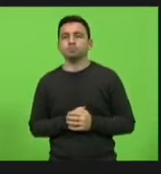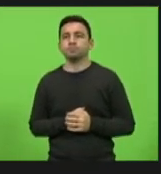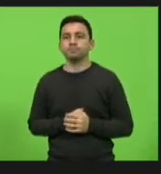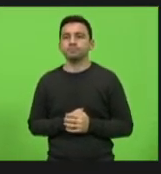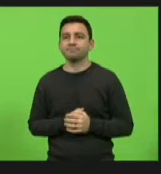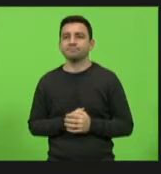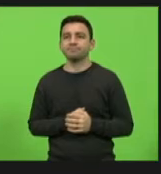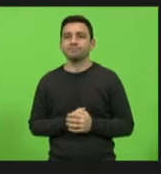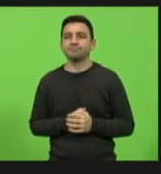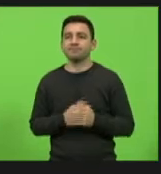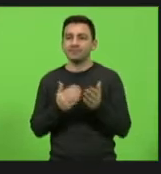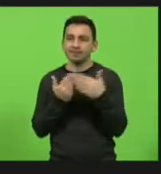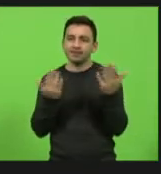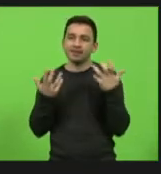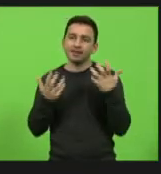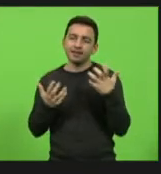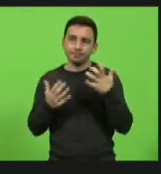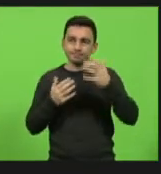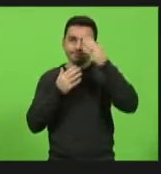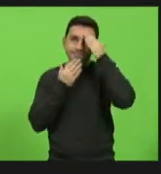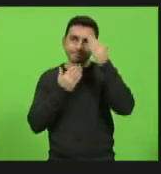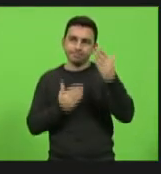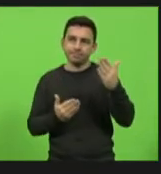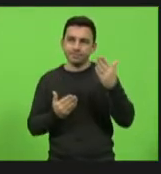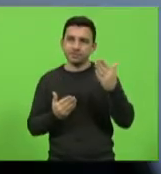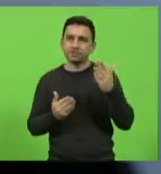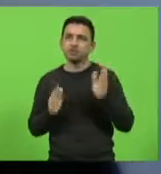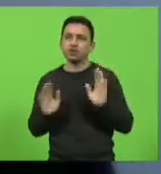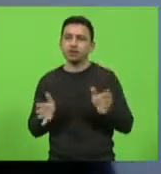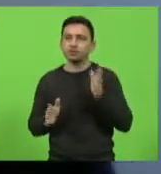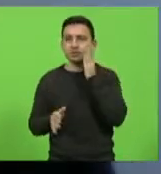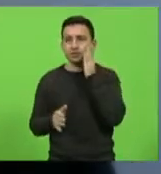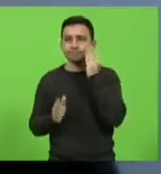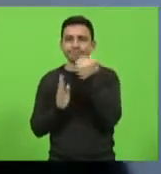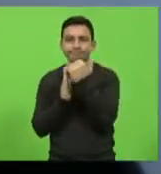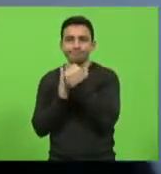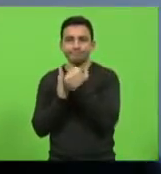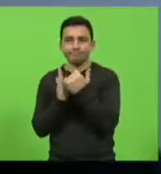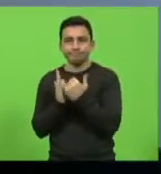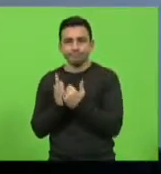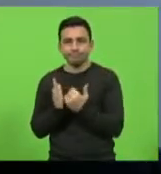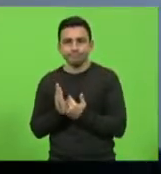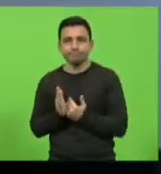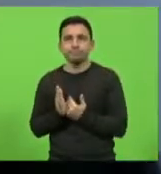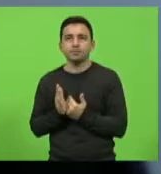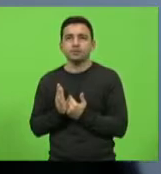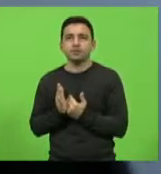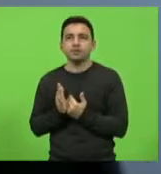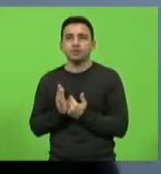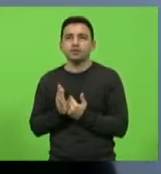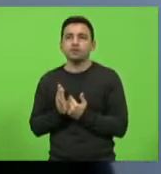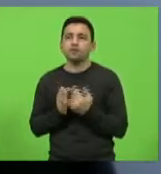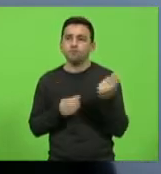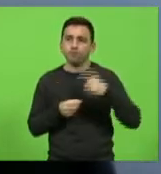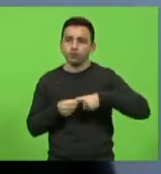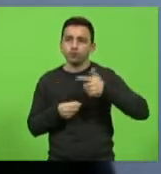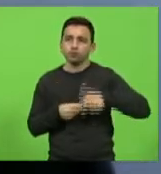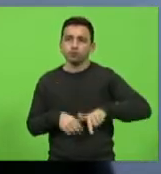Excelências, gostaria de agradecer, embora previsto no cronograma, a oportunidade de voltar à